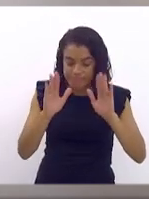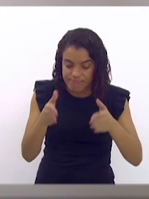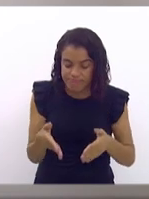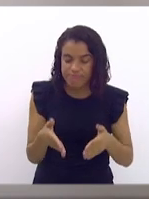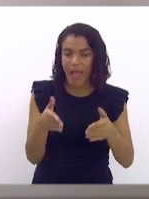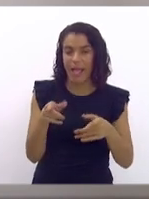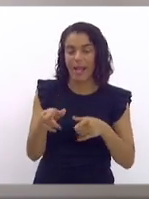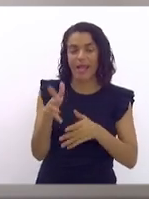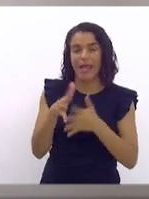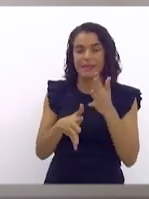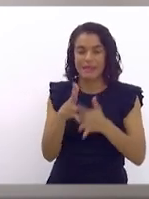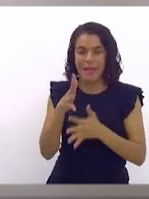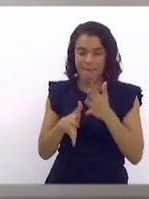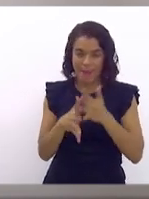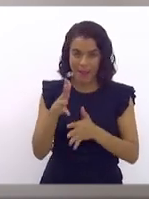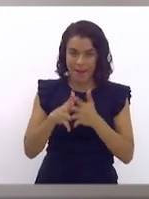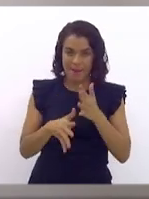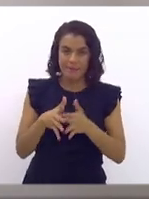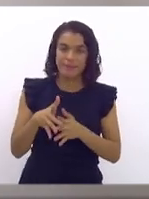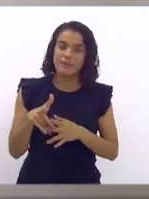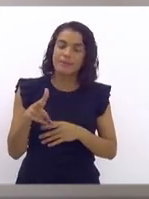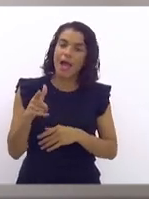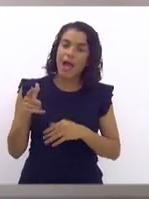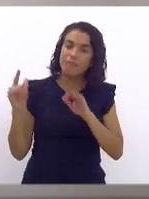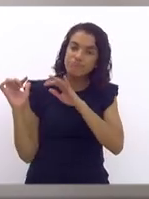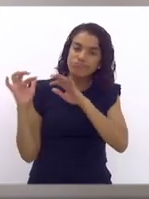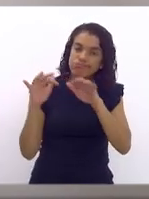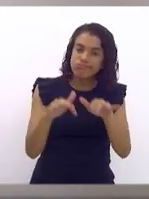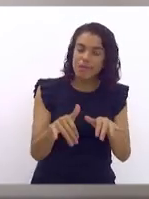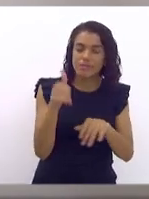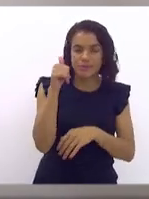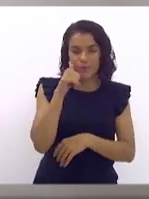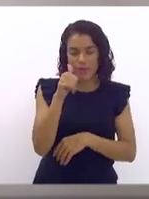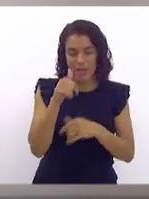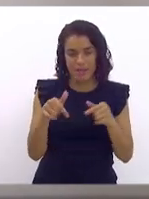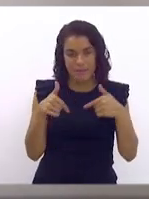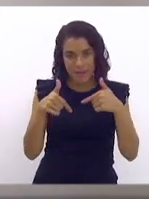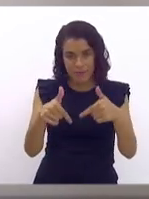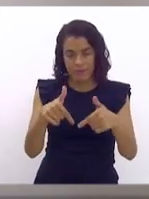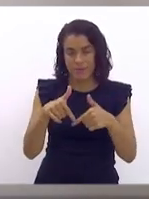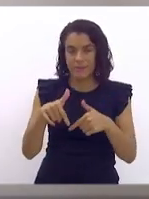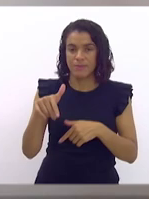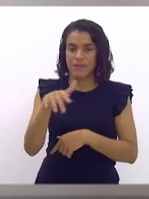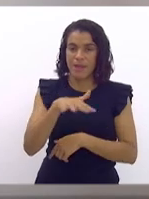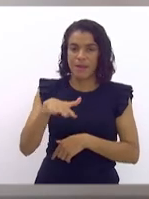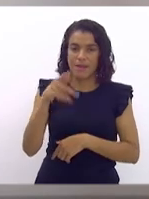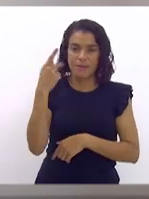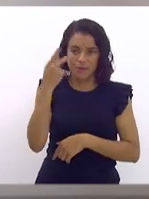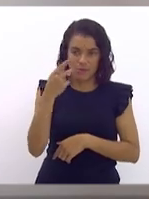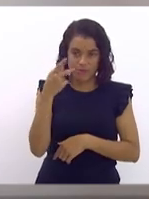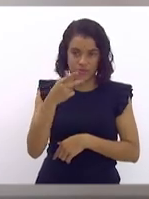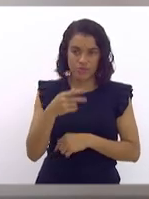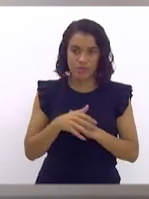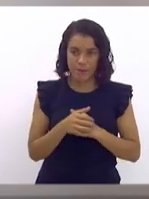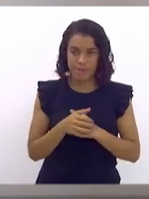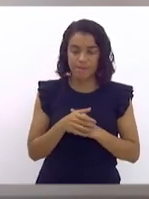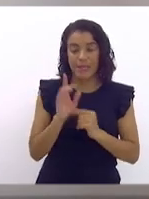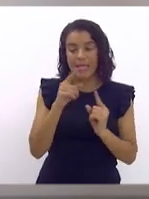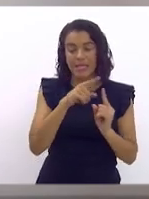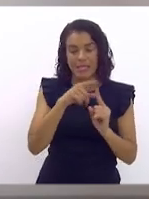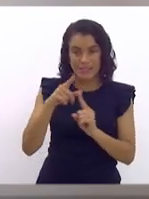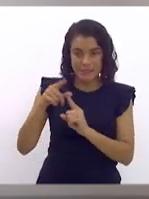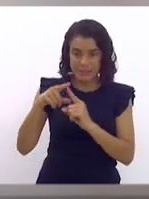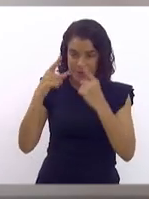mulheres estejam em maior número na política e que impede a sua atuação no campo político. E a gente entende esse tipo de